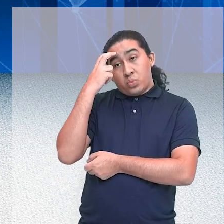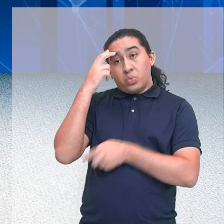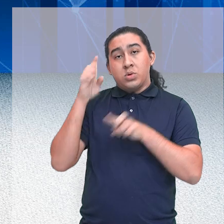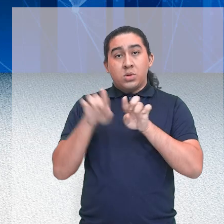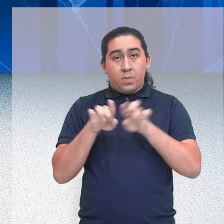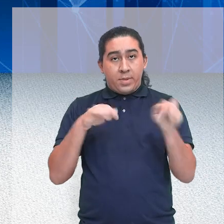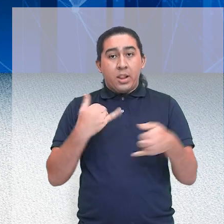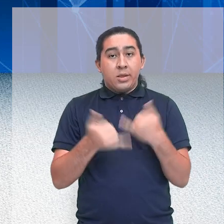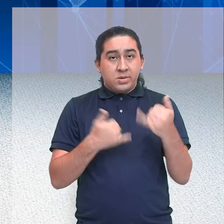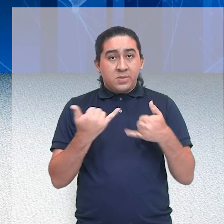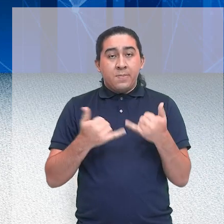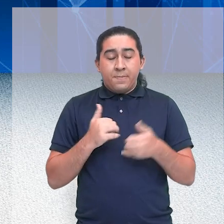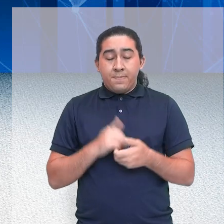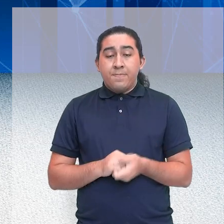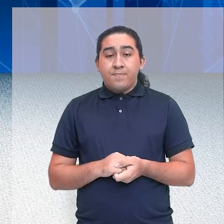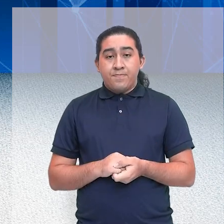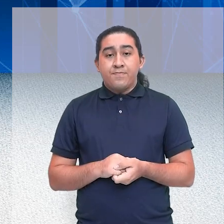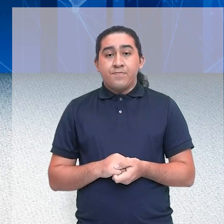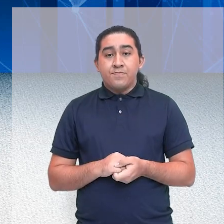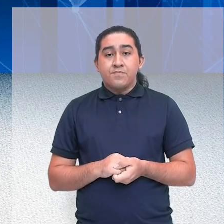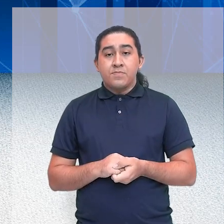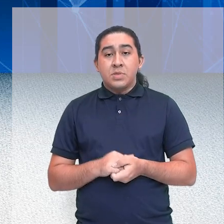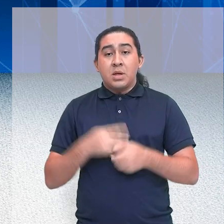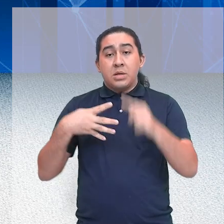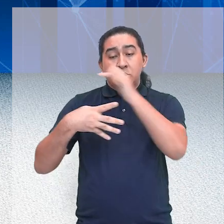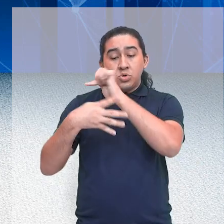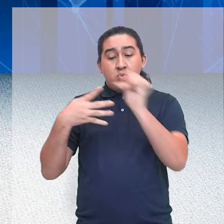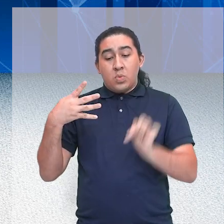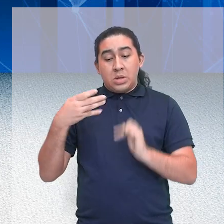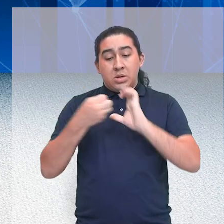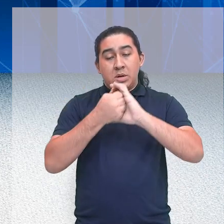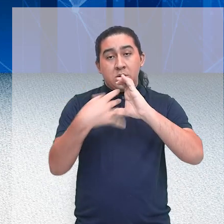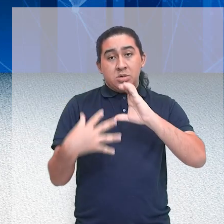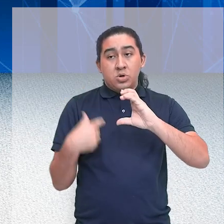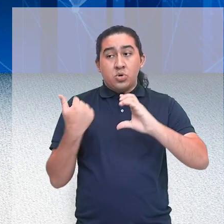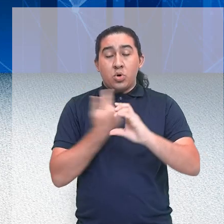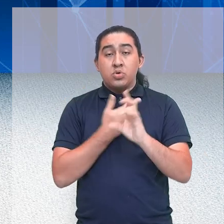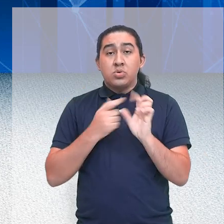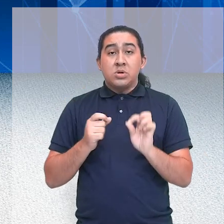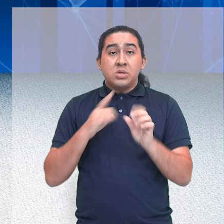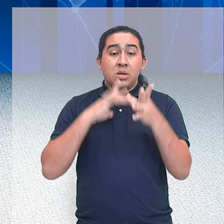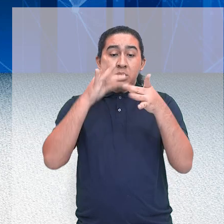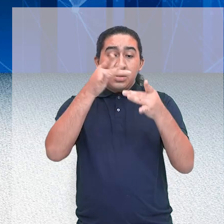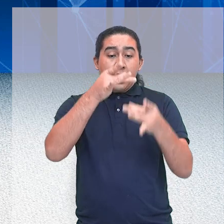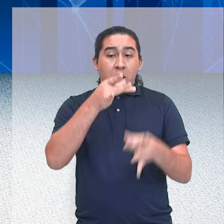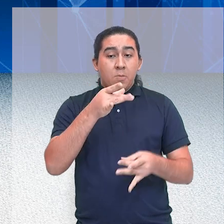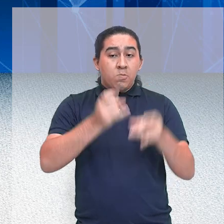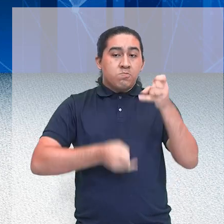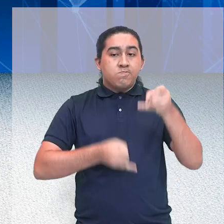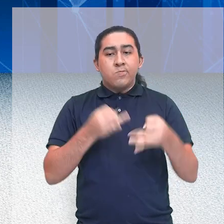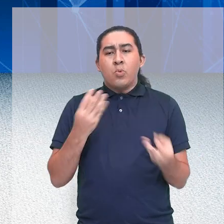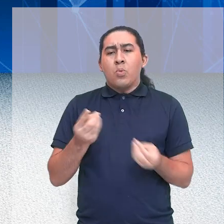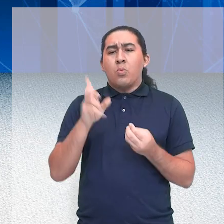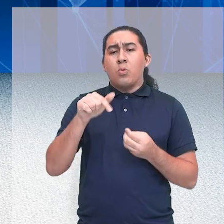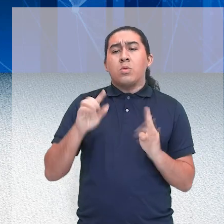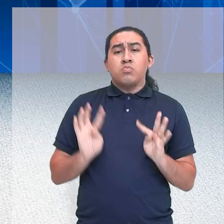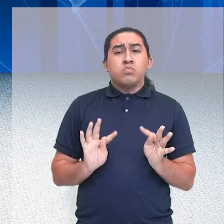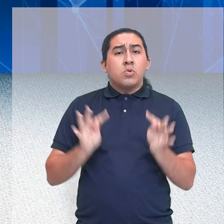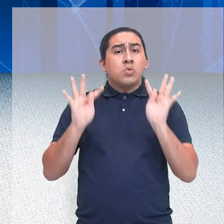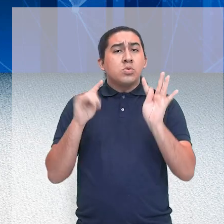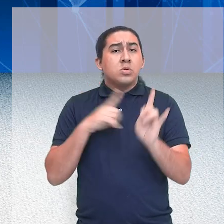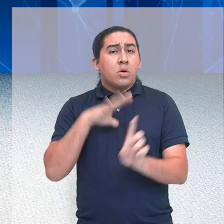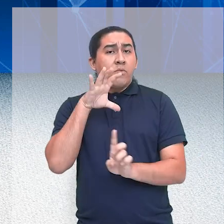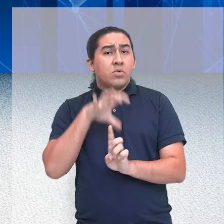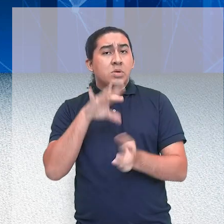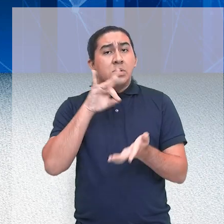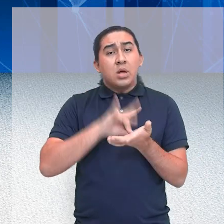e do lazer, né? São esses aspectos aí que a gente vai destrinchar como é que a tecnologia vai